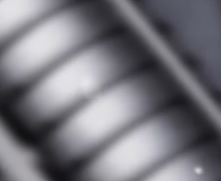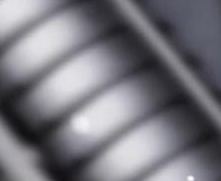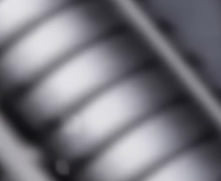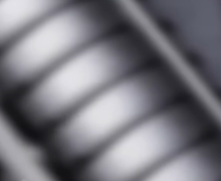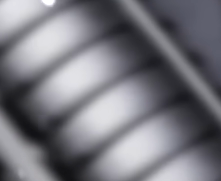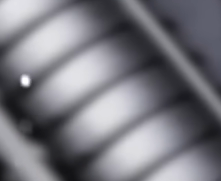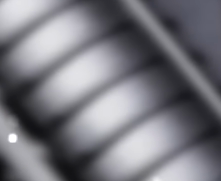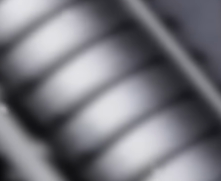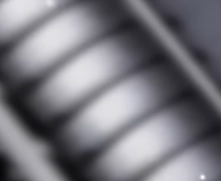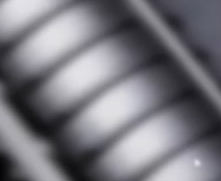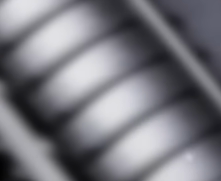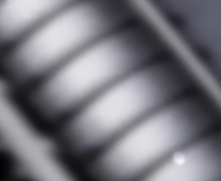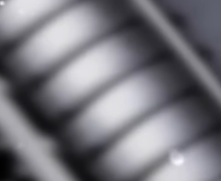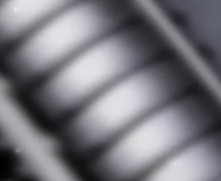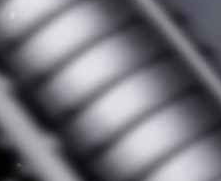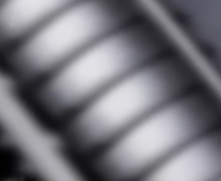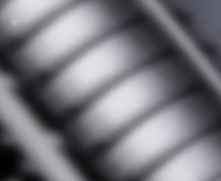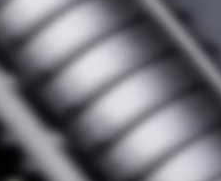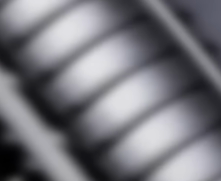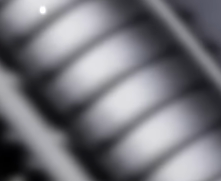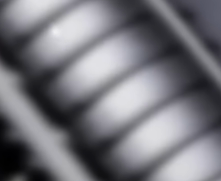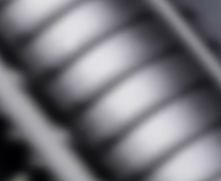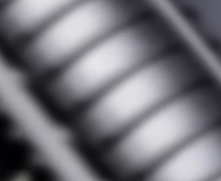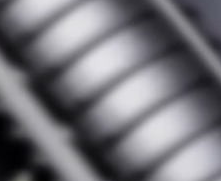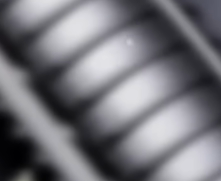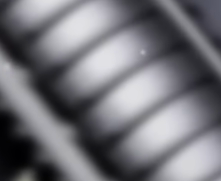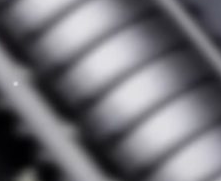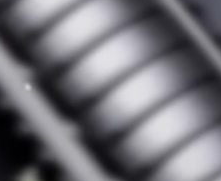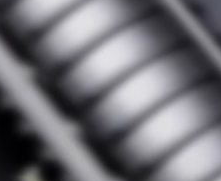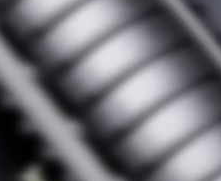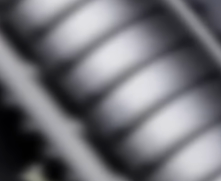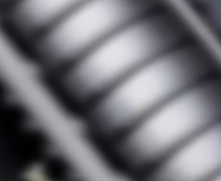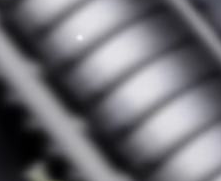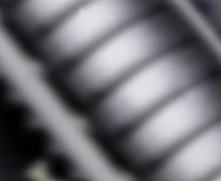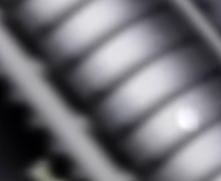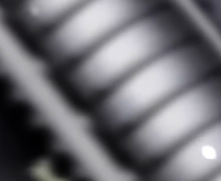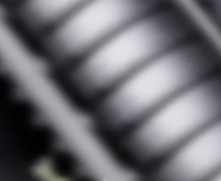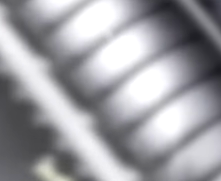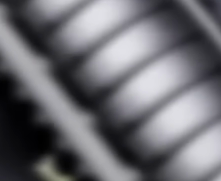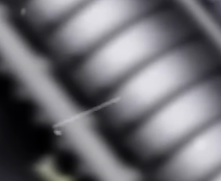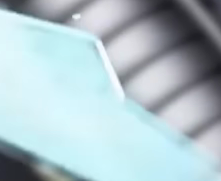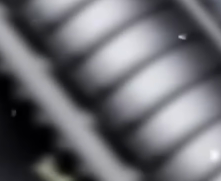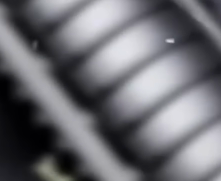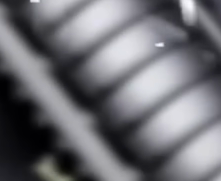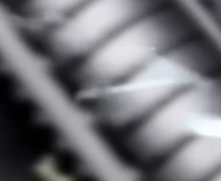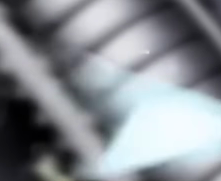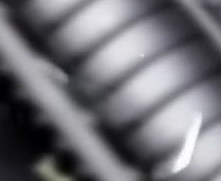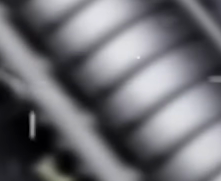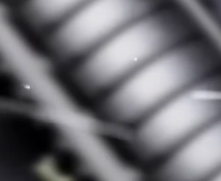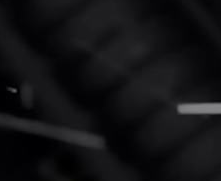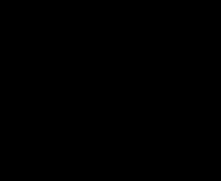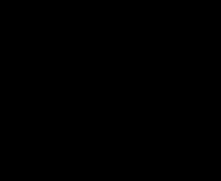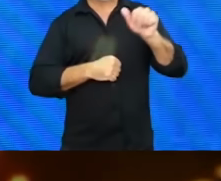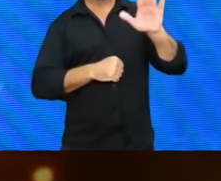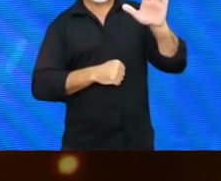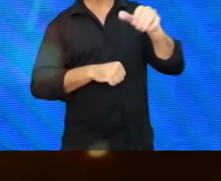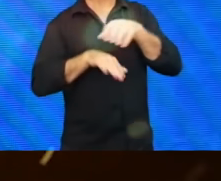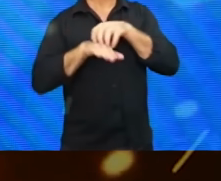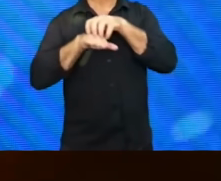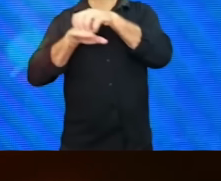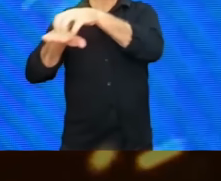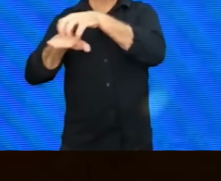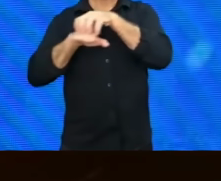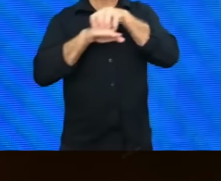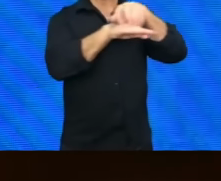porque aqui é no lombo e bala no rabo de vagabundo força e Honra primeira